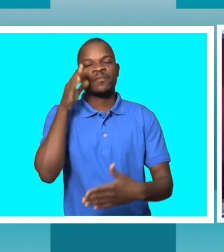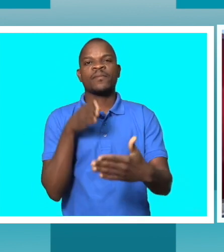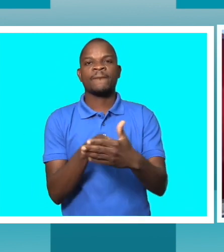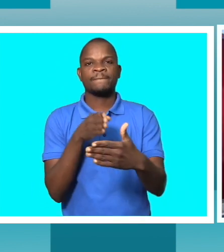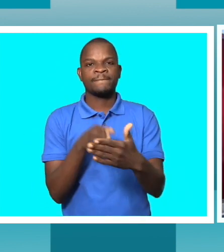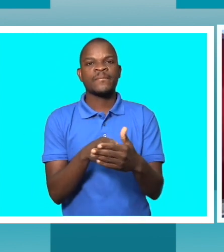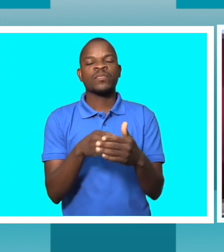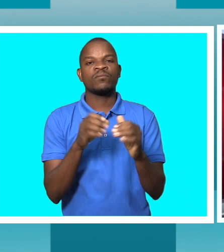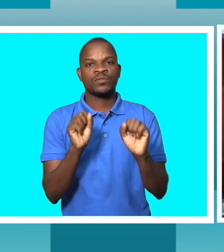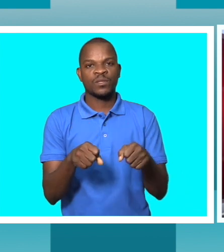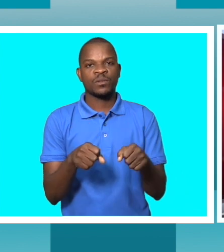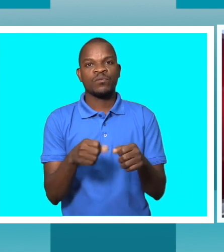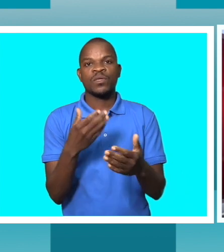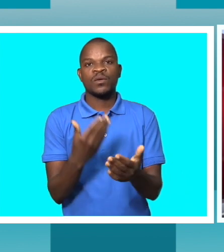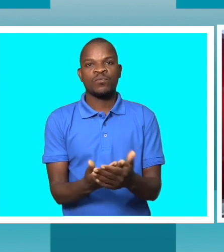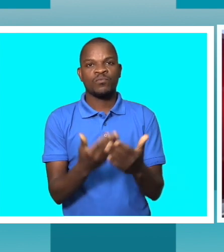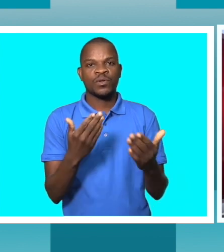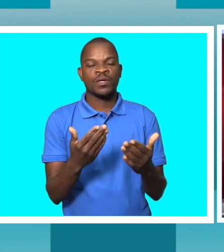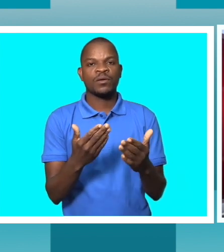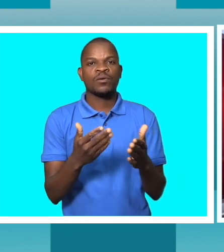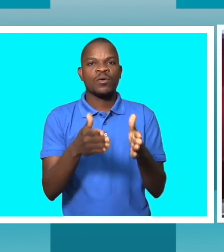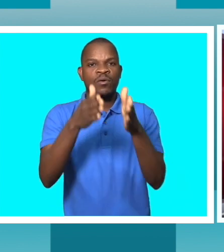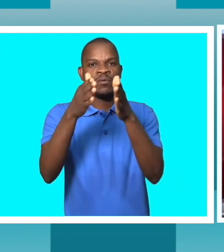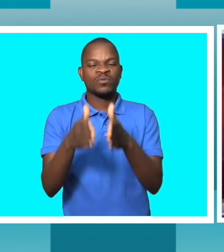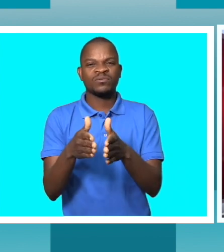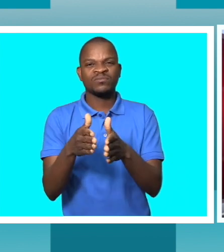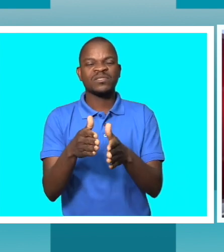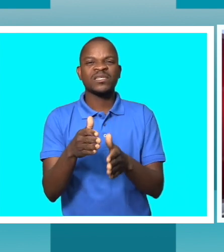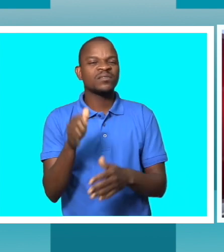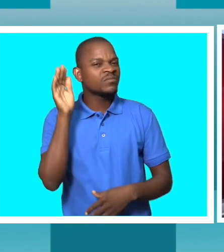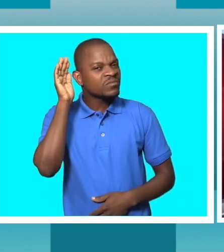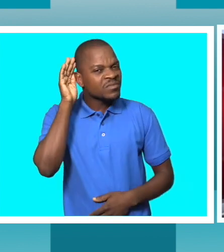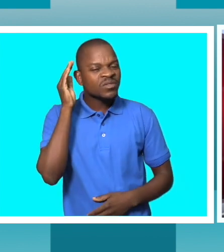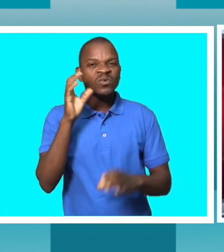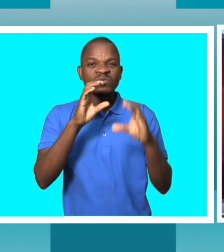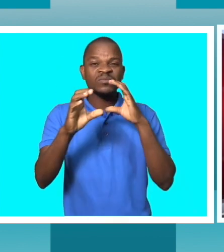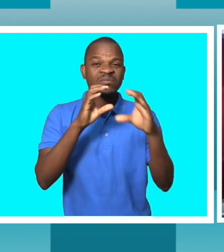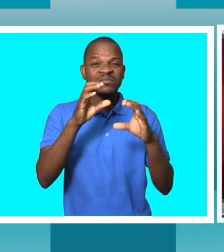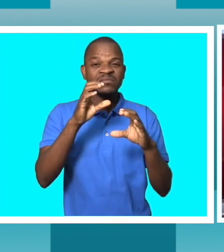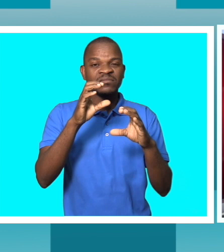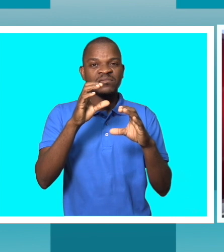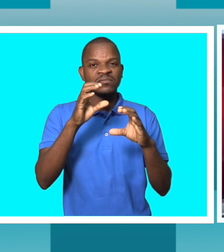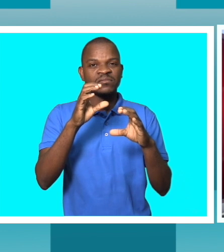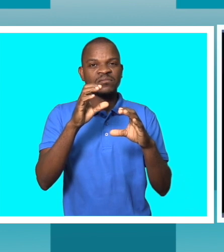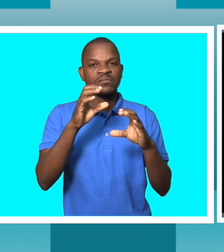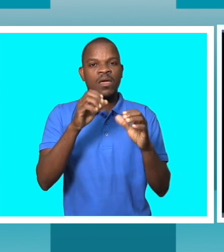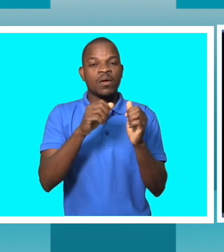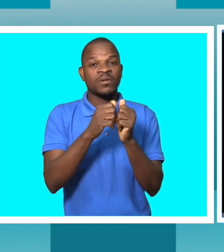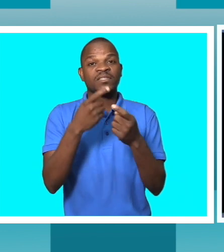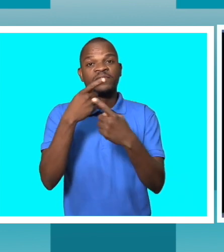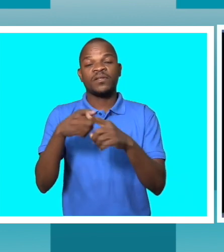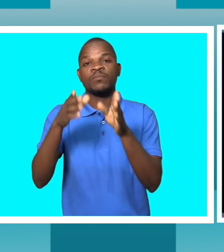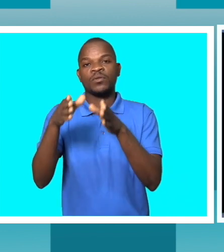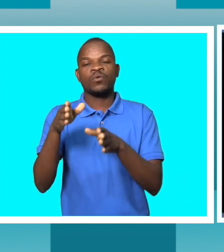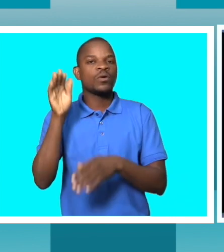uma barreira. Quando alguém tenta compreender, é diferente de